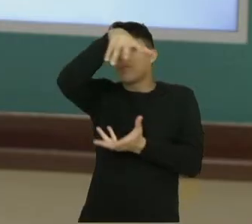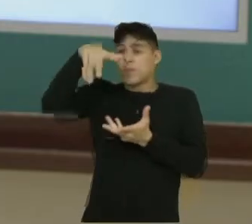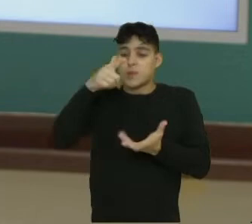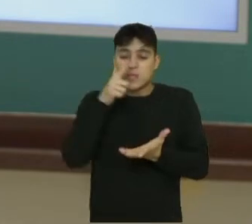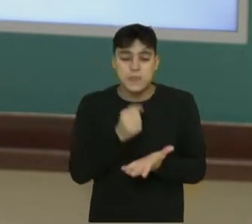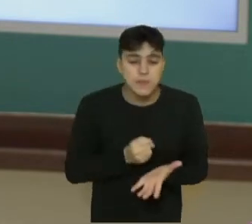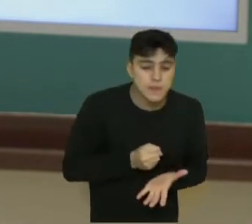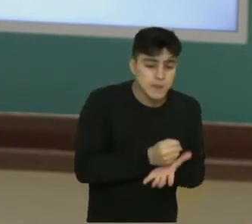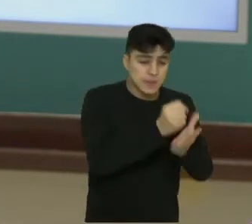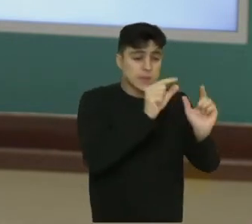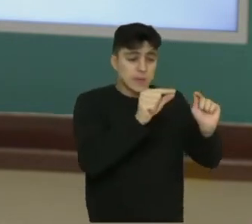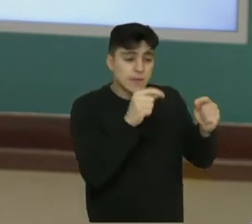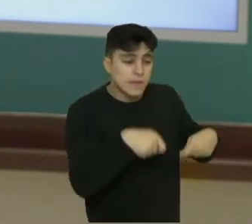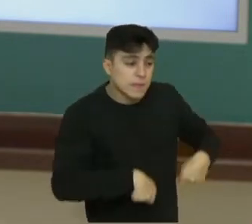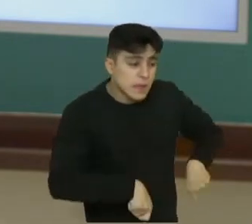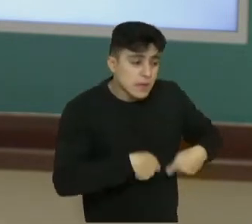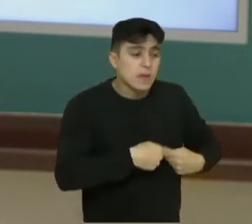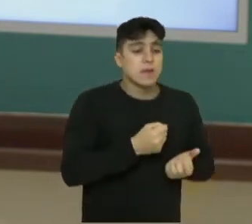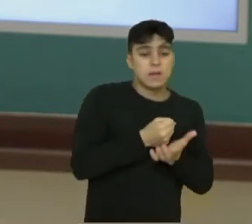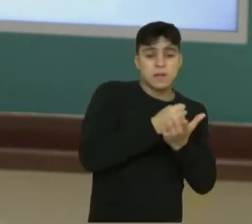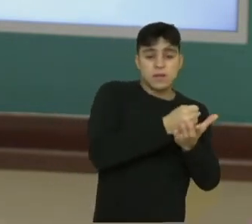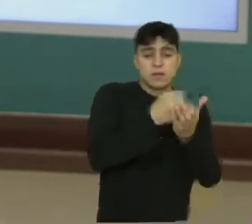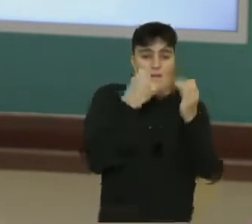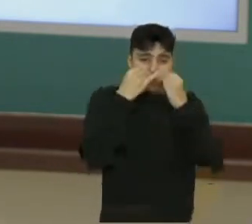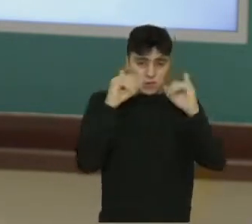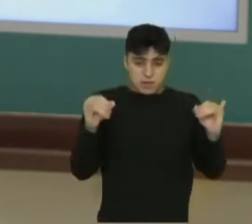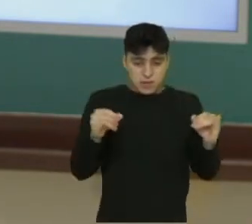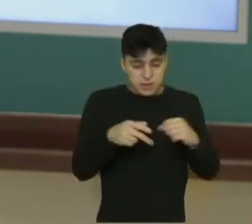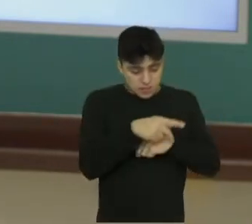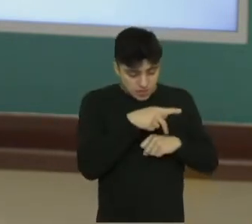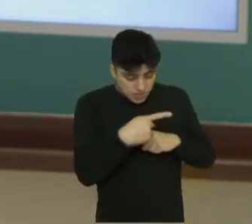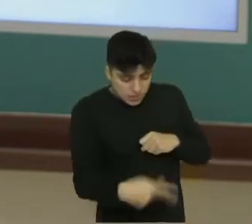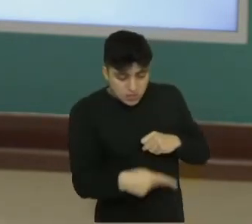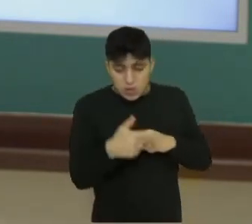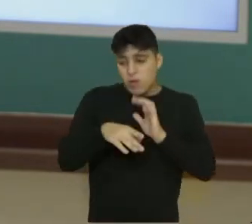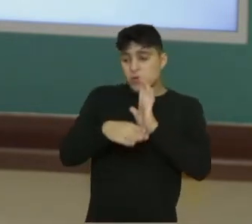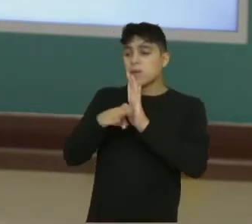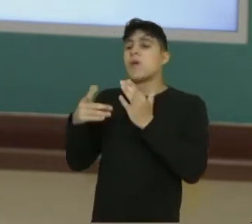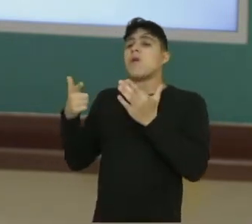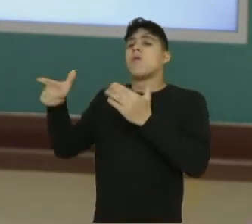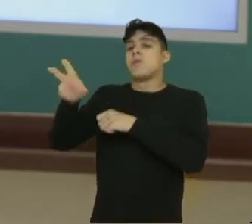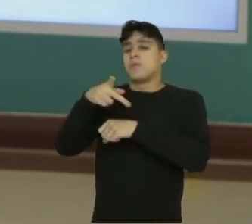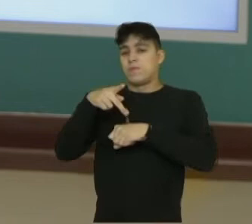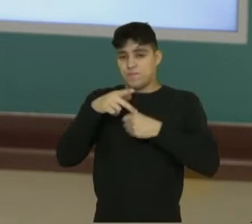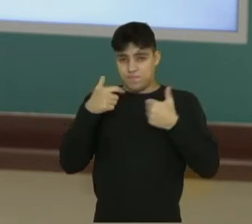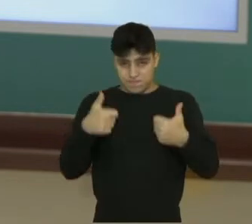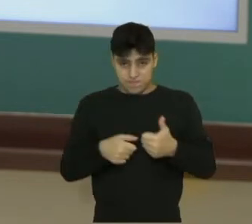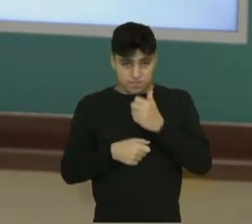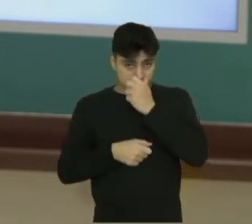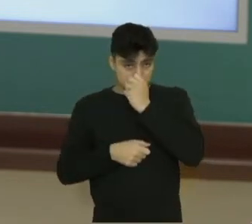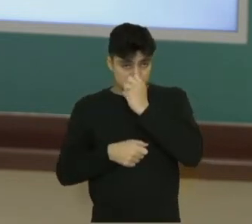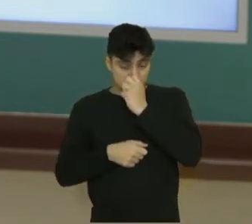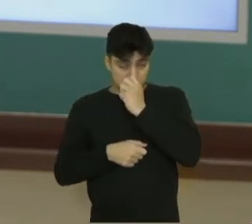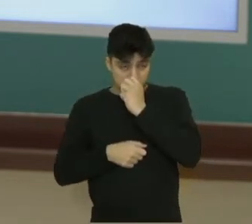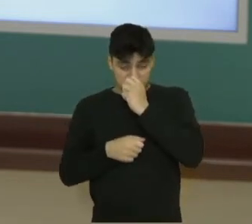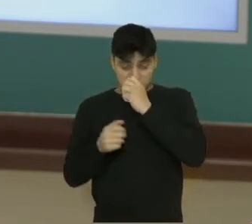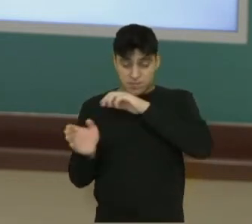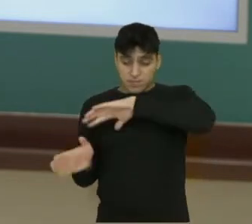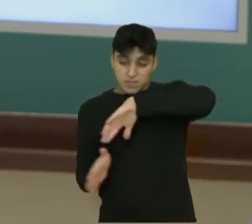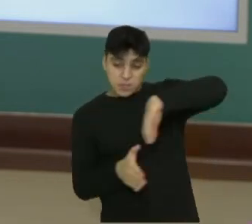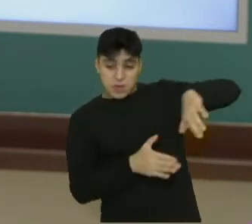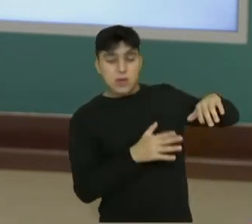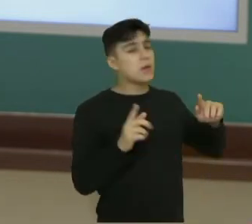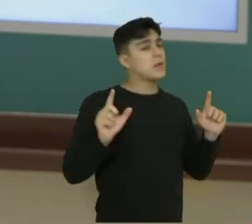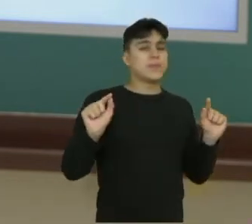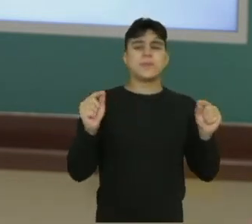a necessidade ou a demanda de energia dela ou no próprio outro país, certo? Bem, falando sobre